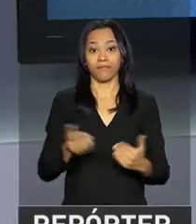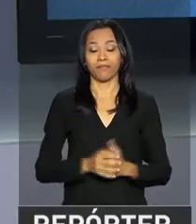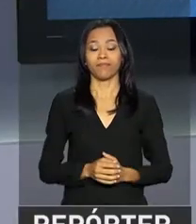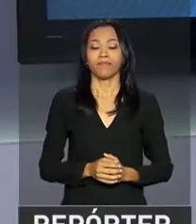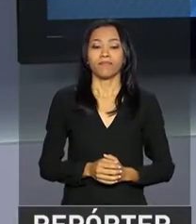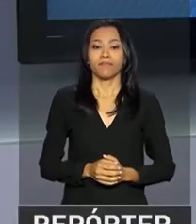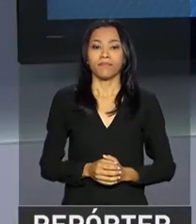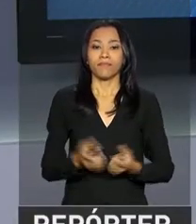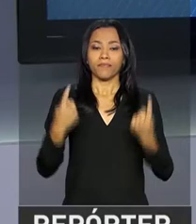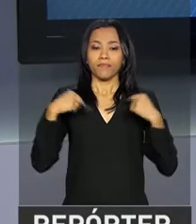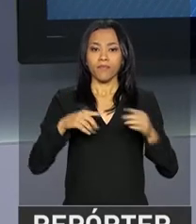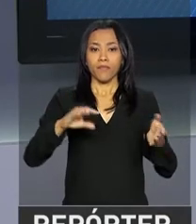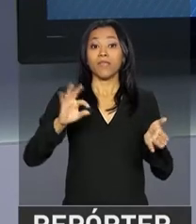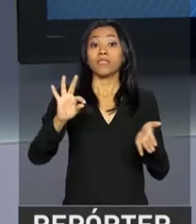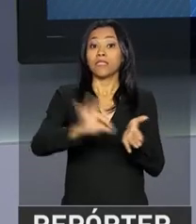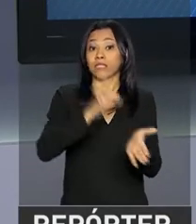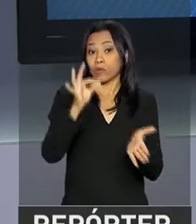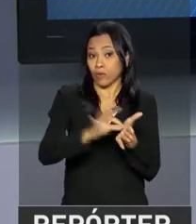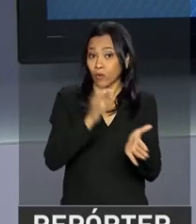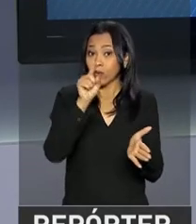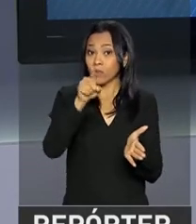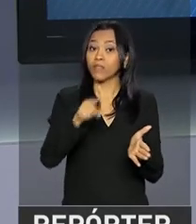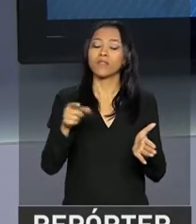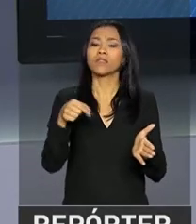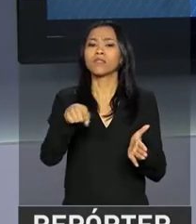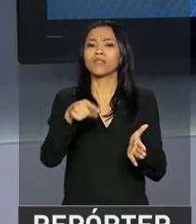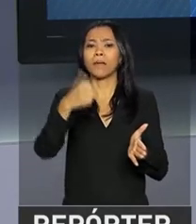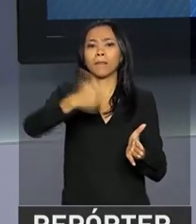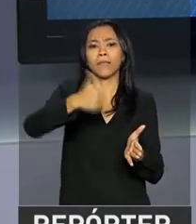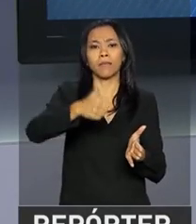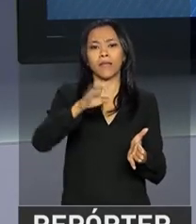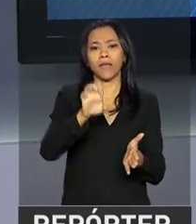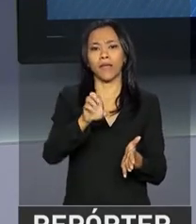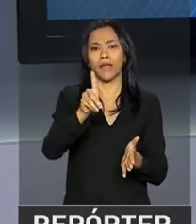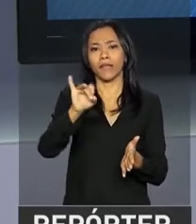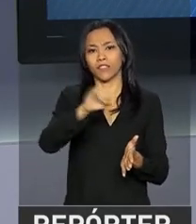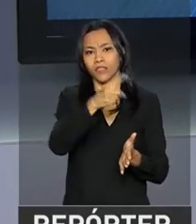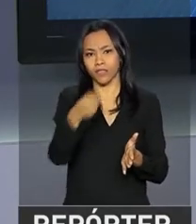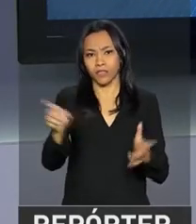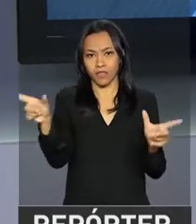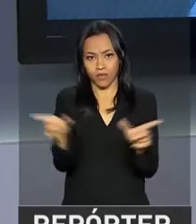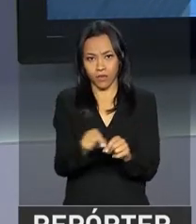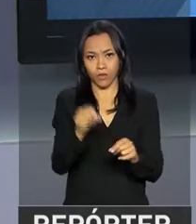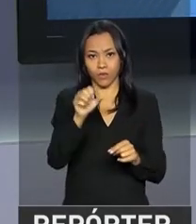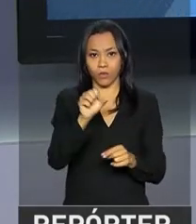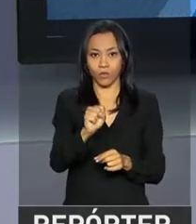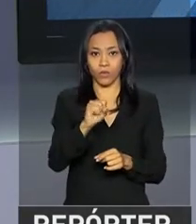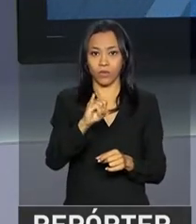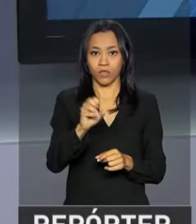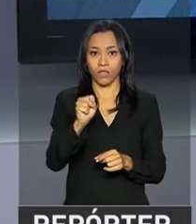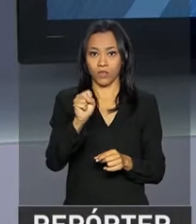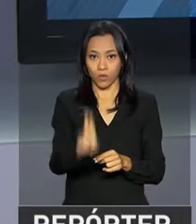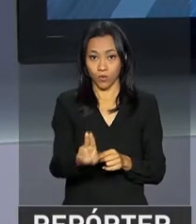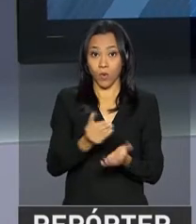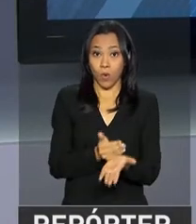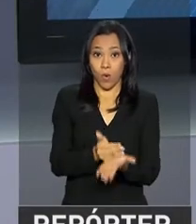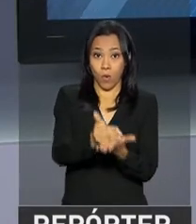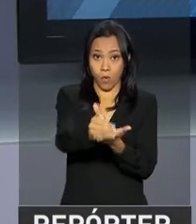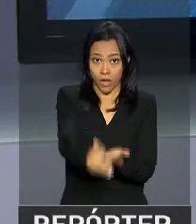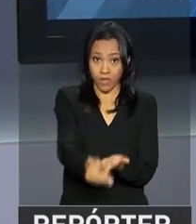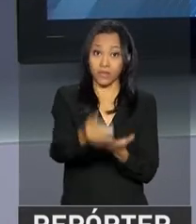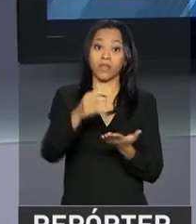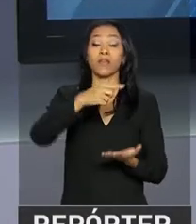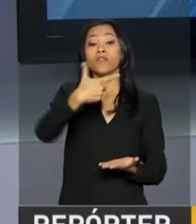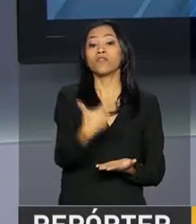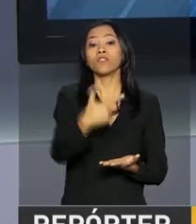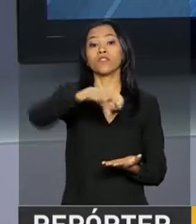as inscrições na primeira edição de 2018 do sistema de seleção unificada sisu começam no dia 20 9 de janeiro